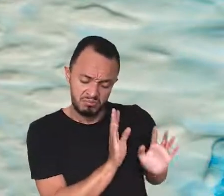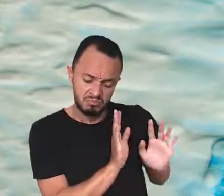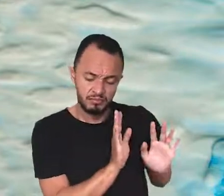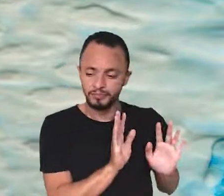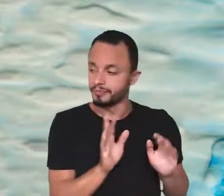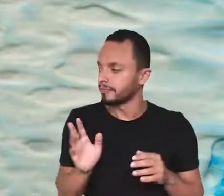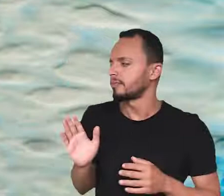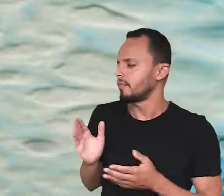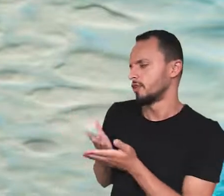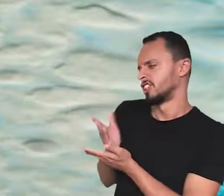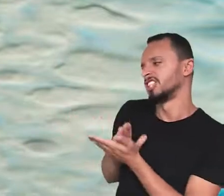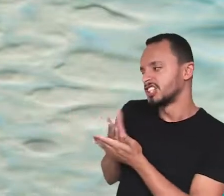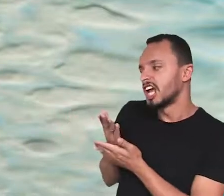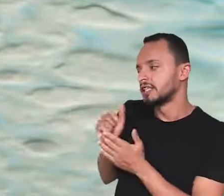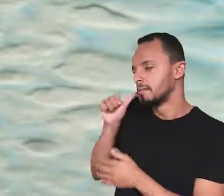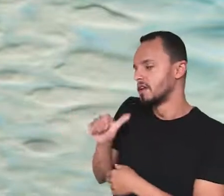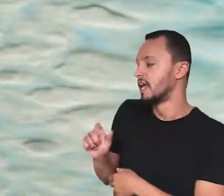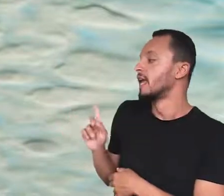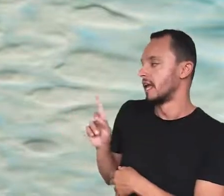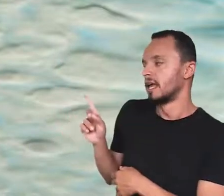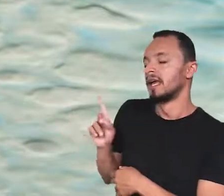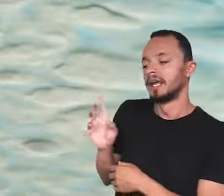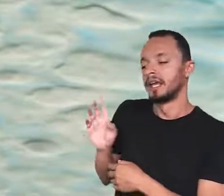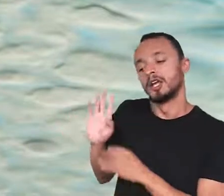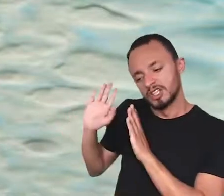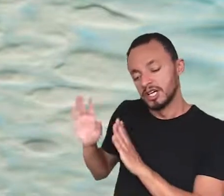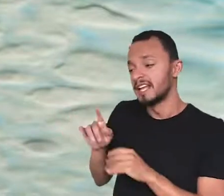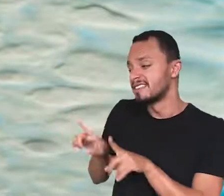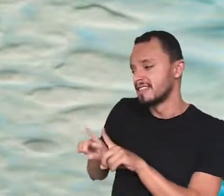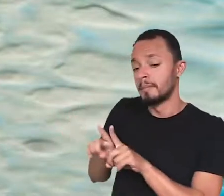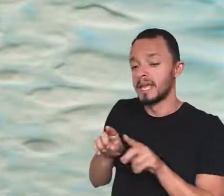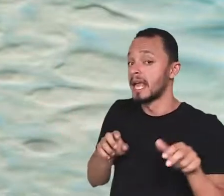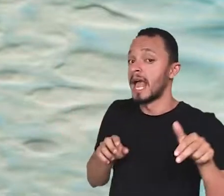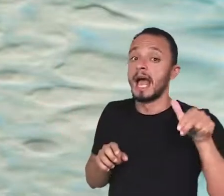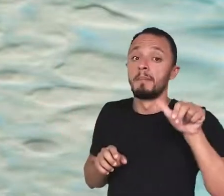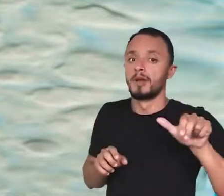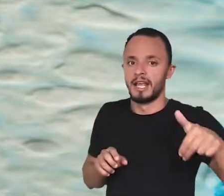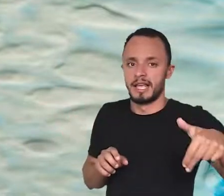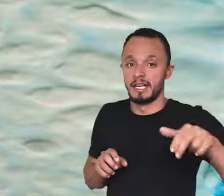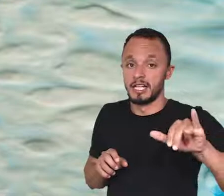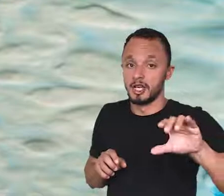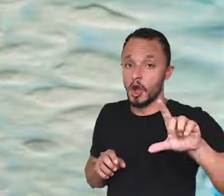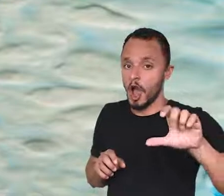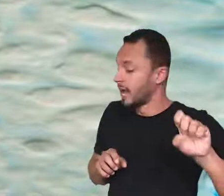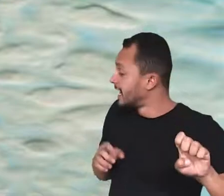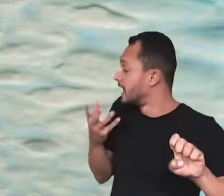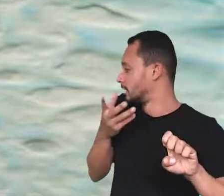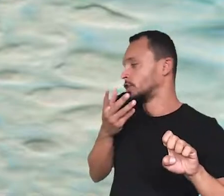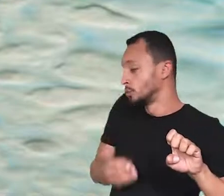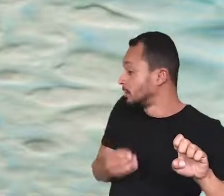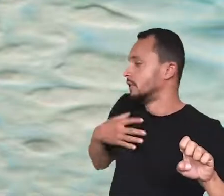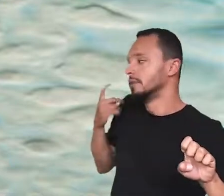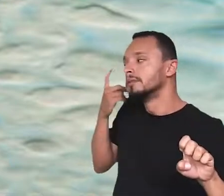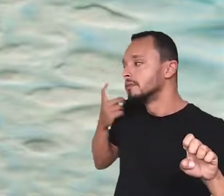certo, amiga. Eu tô de saco cheio, sabe? E ainda tô preocupado com a história da Nicole. Ai, eu também tô. É muito